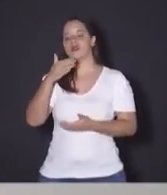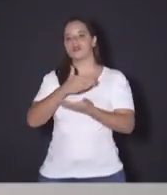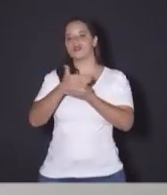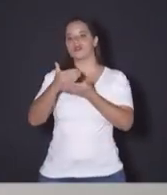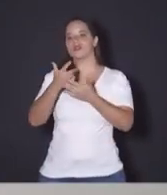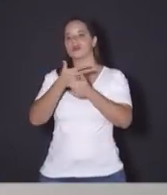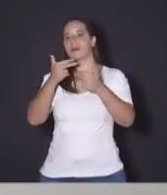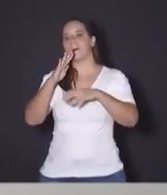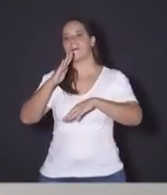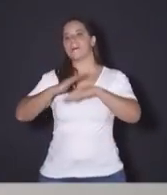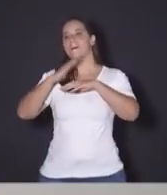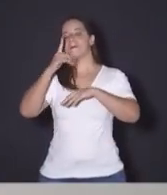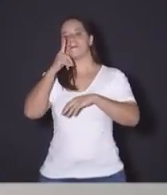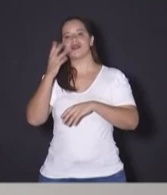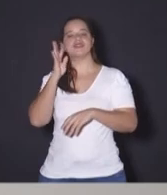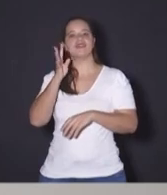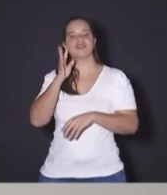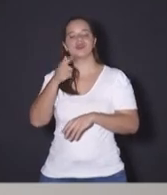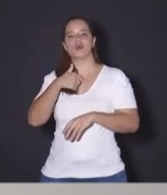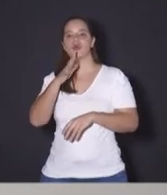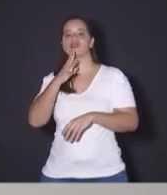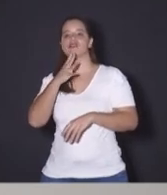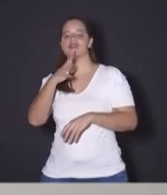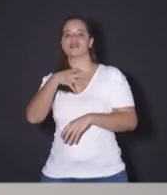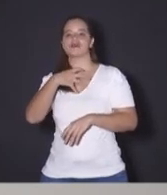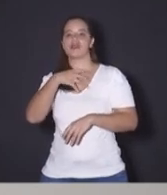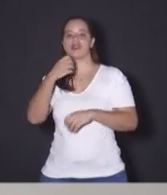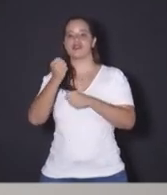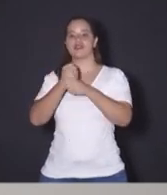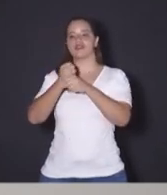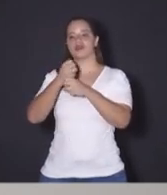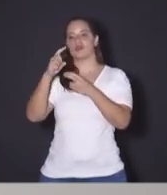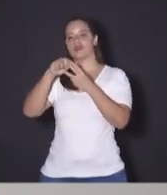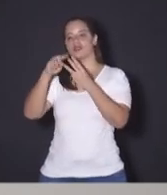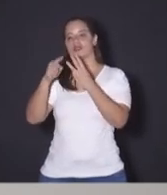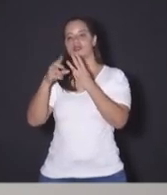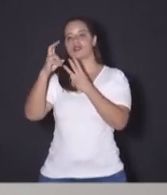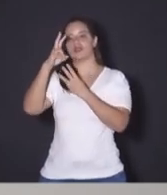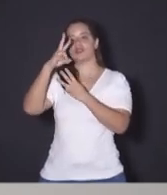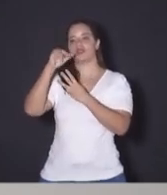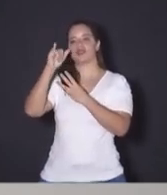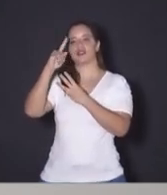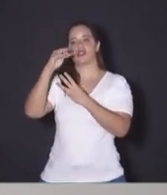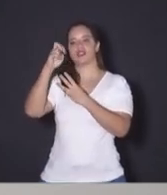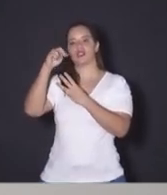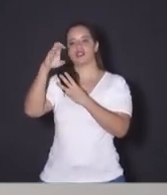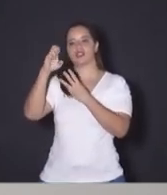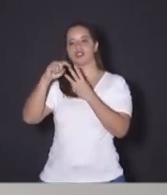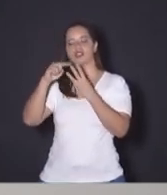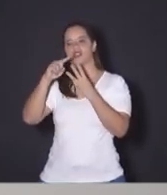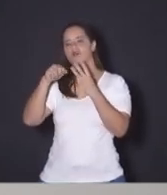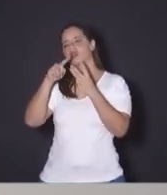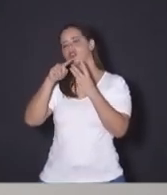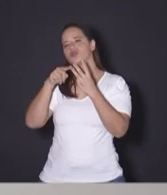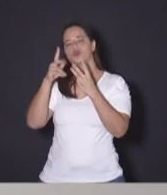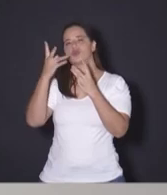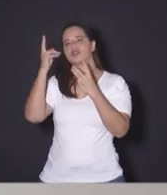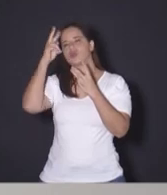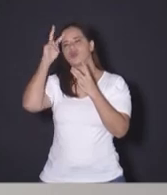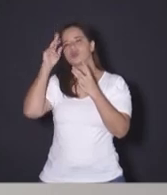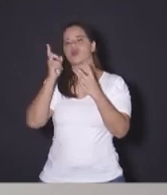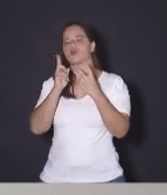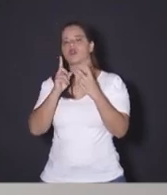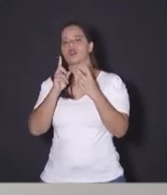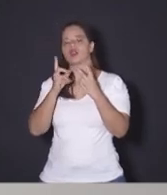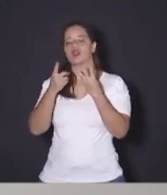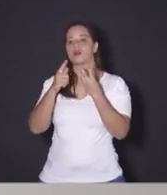conheci na bahia nos últimos anos eles são três pessoas cristiane os mais dois que eu não me recordo o